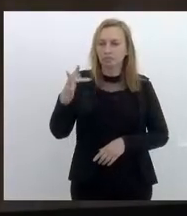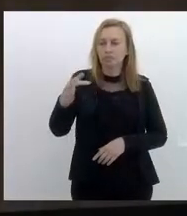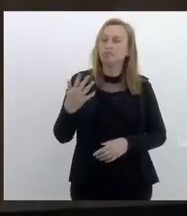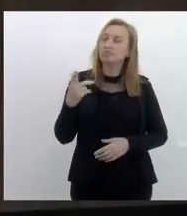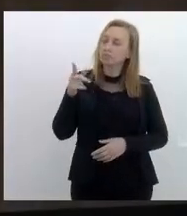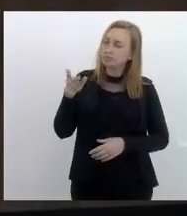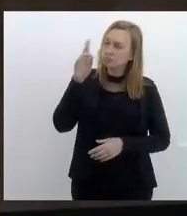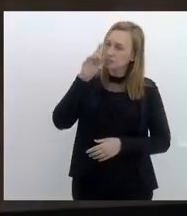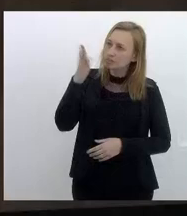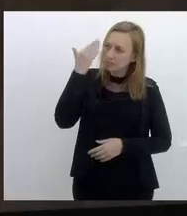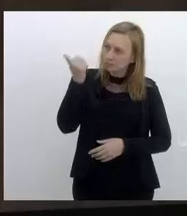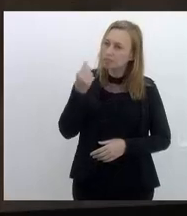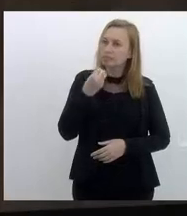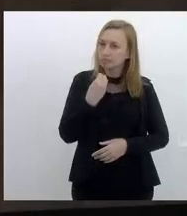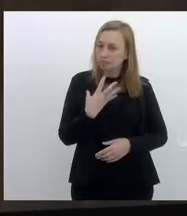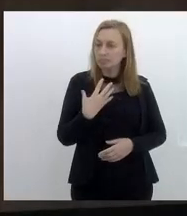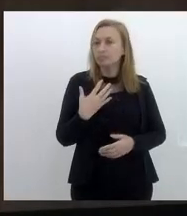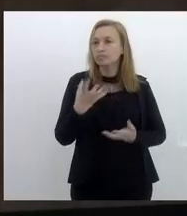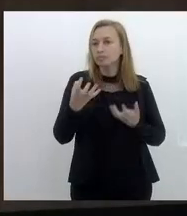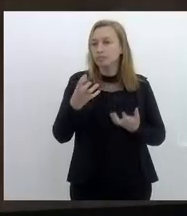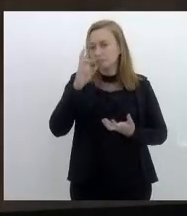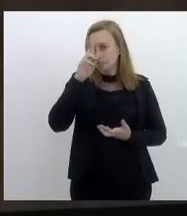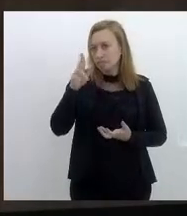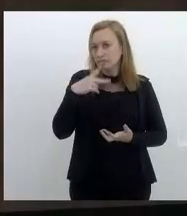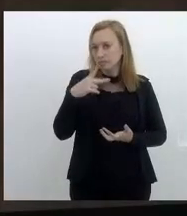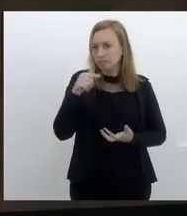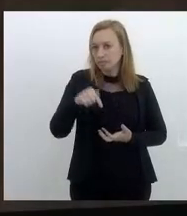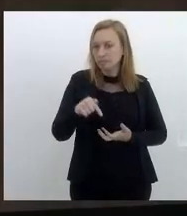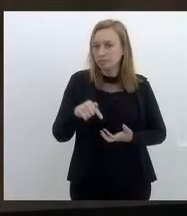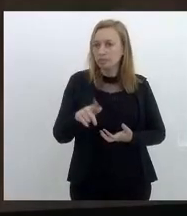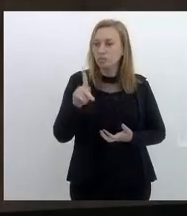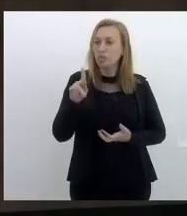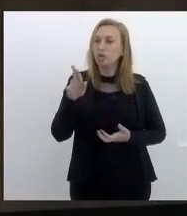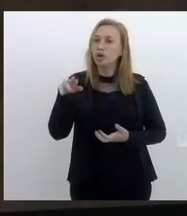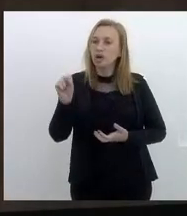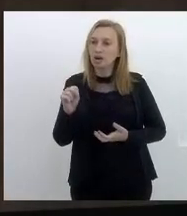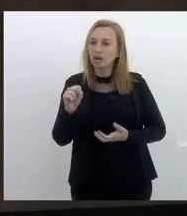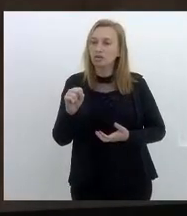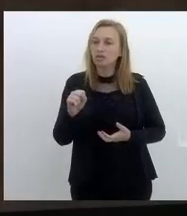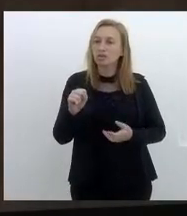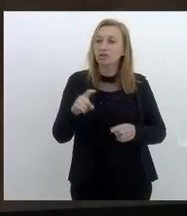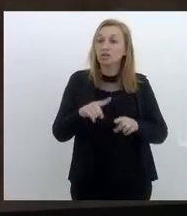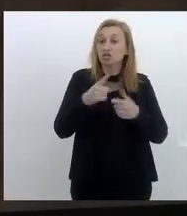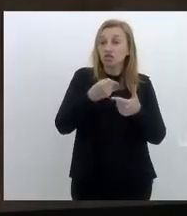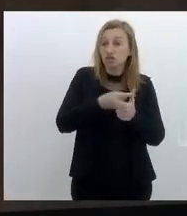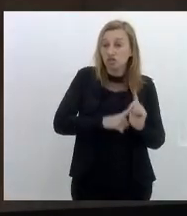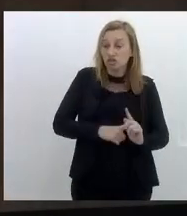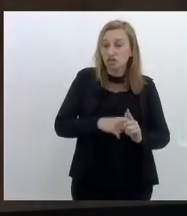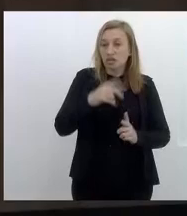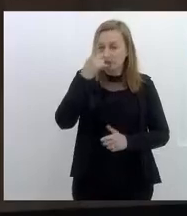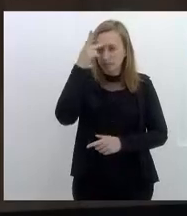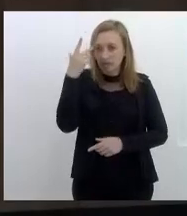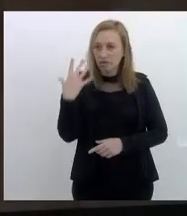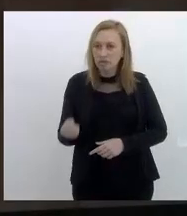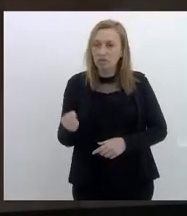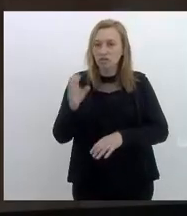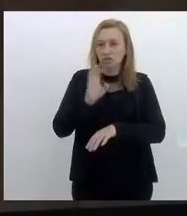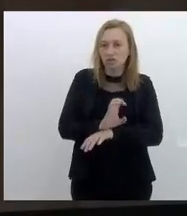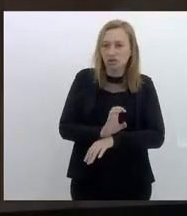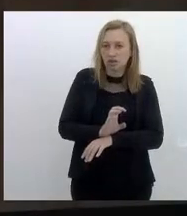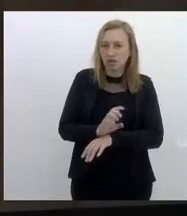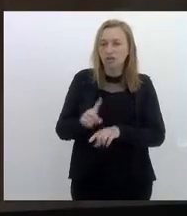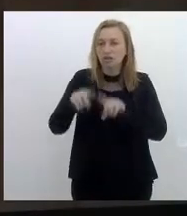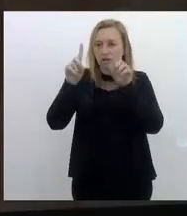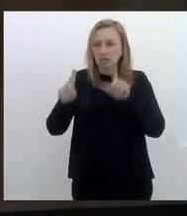bem Eu gostaria aqui o seu dissesse aqui o grau de endividamento das pensionistas do Estado e dos